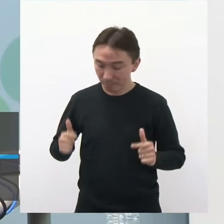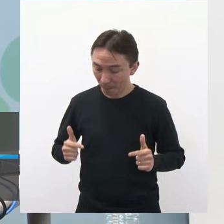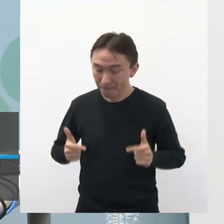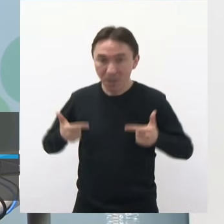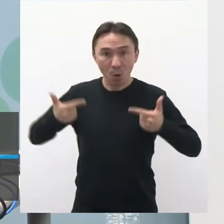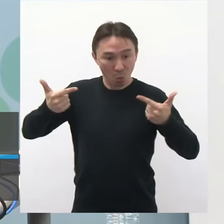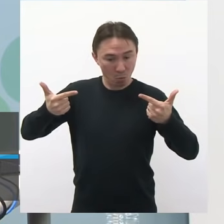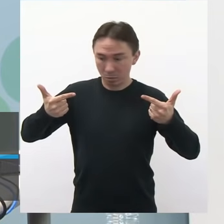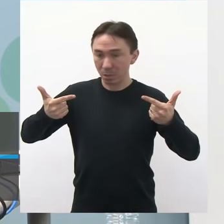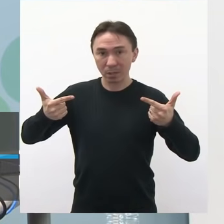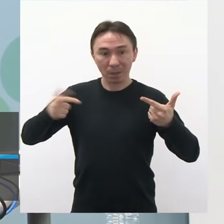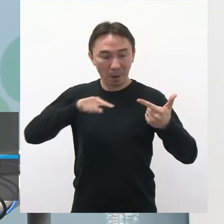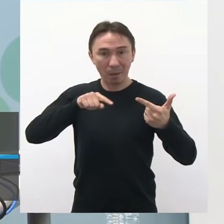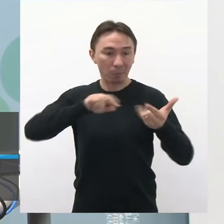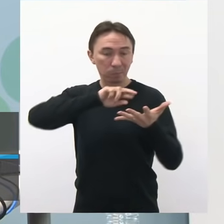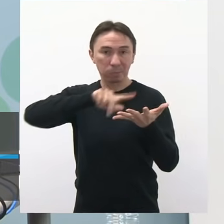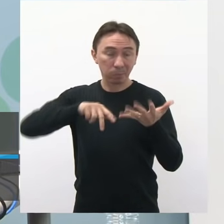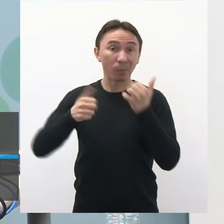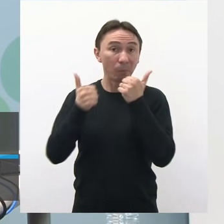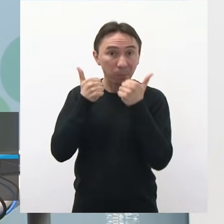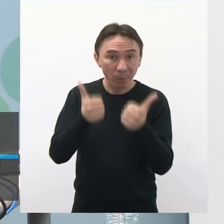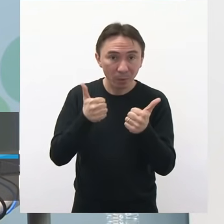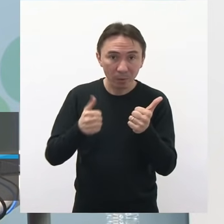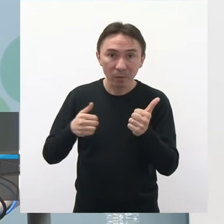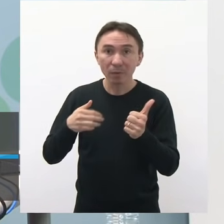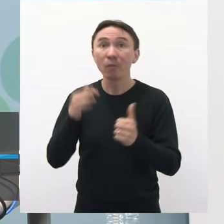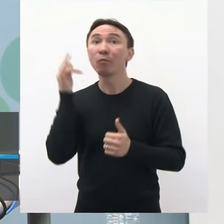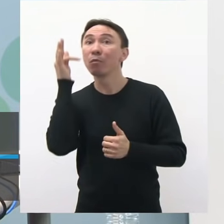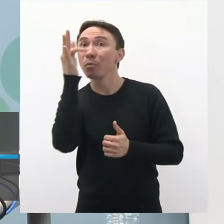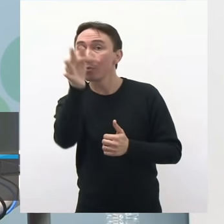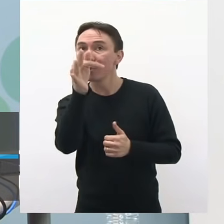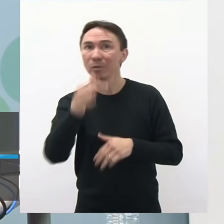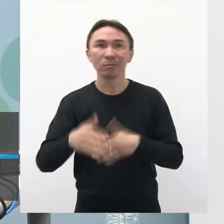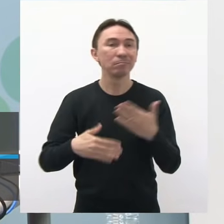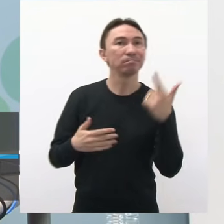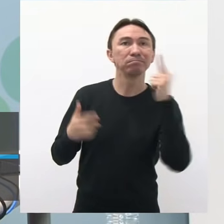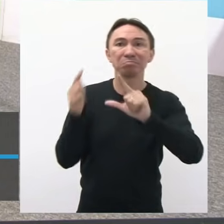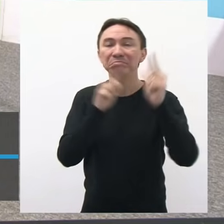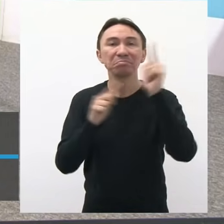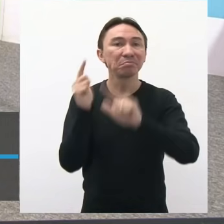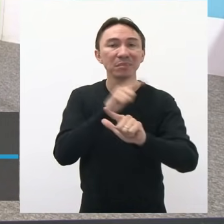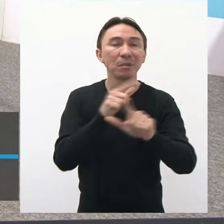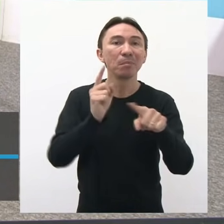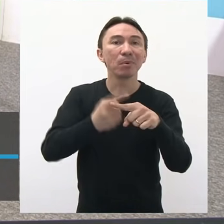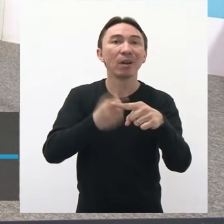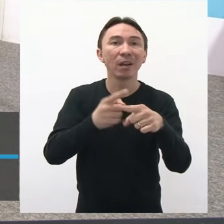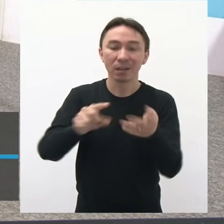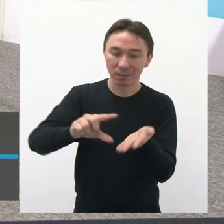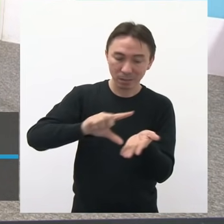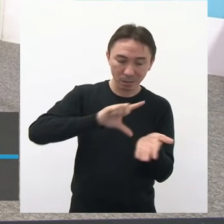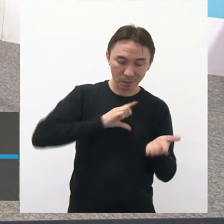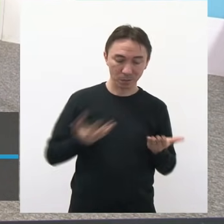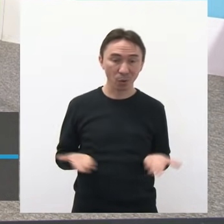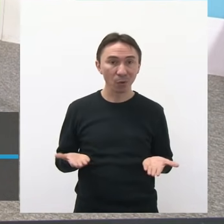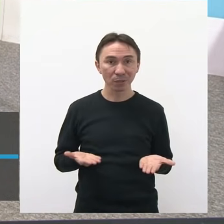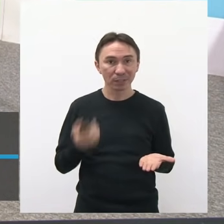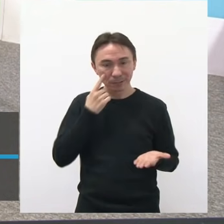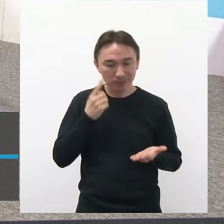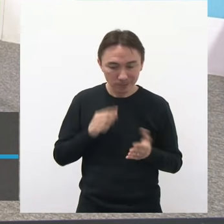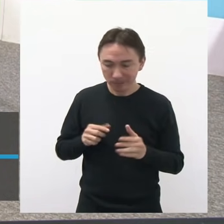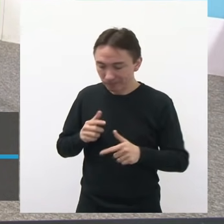poder, poder colher o que eu estou plantando hoje. Bem colocado, né? Bem colocado, muito bem. A gente agradece,